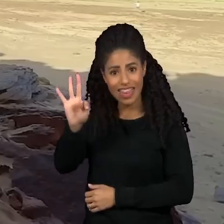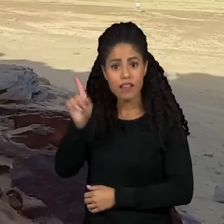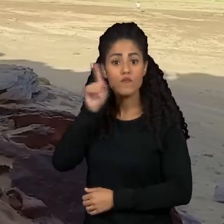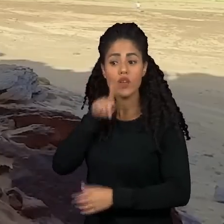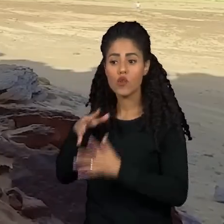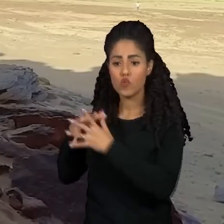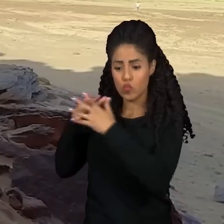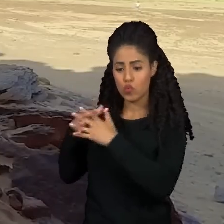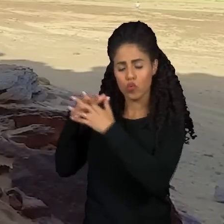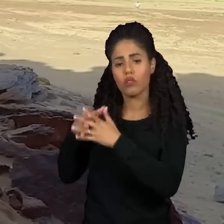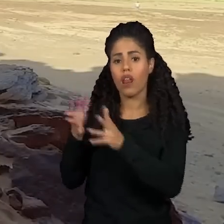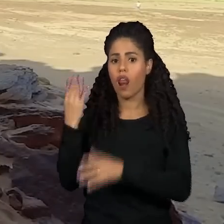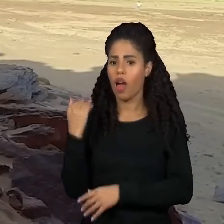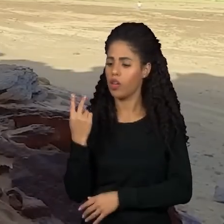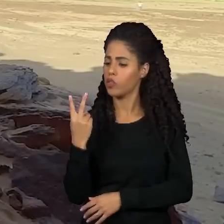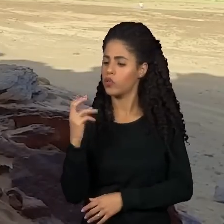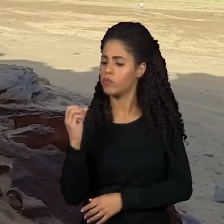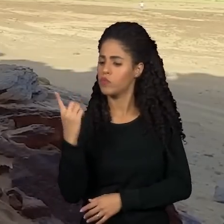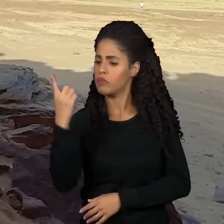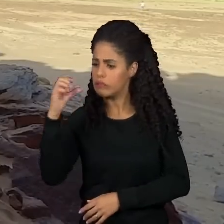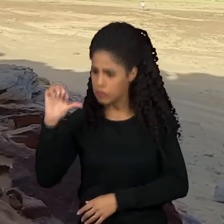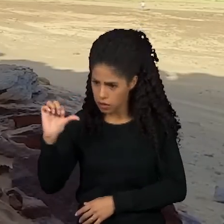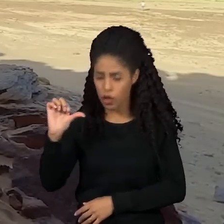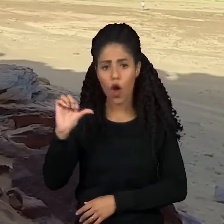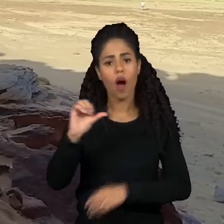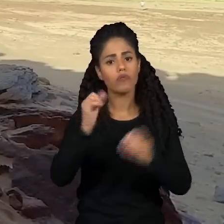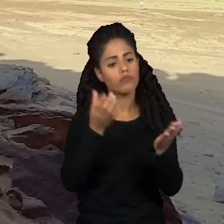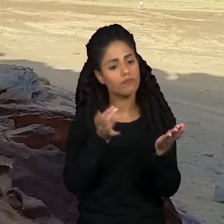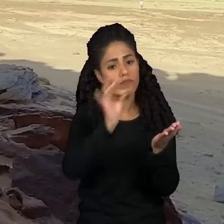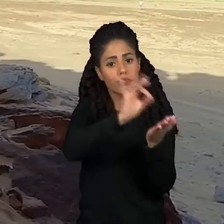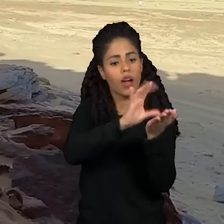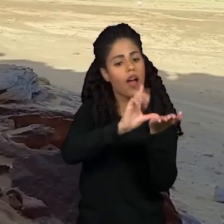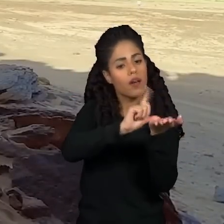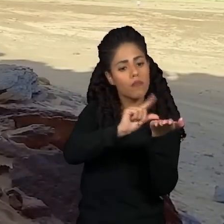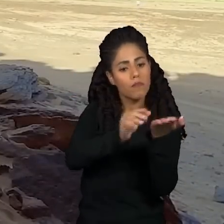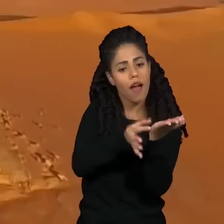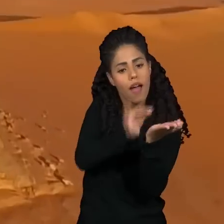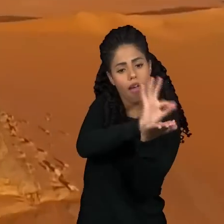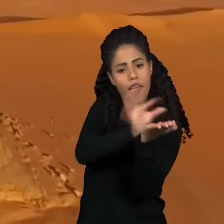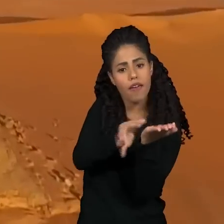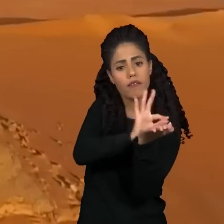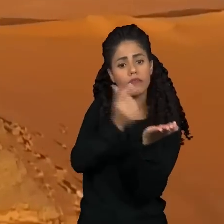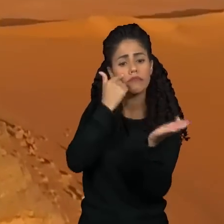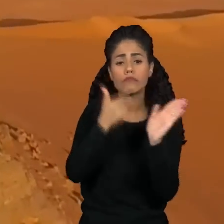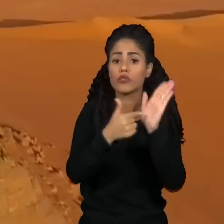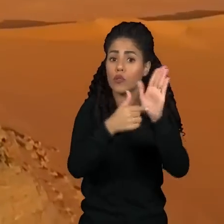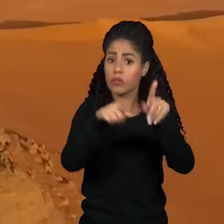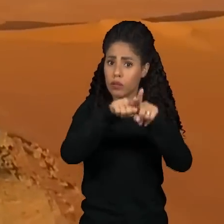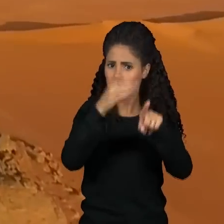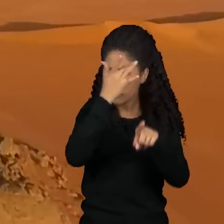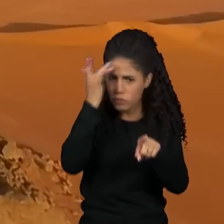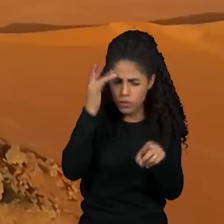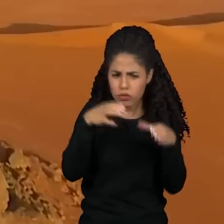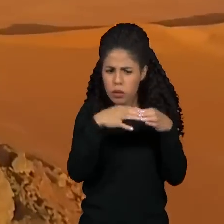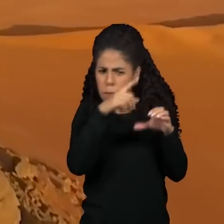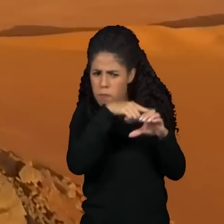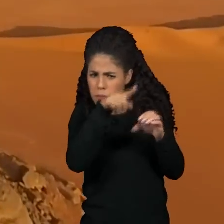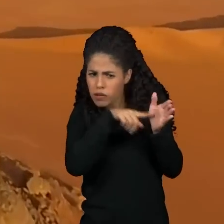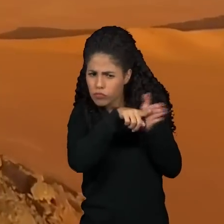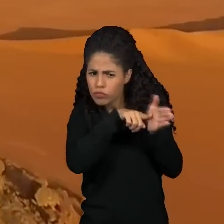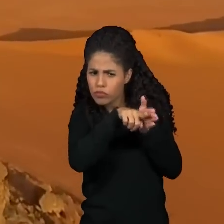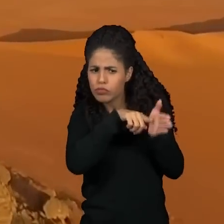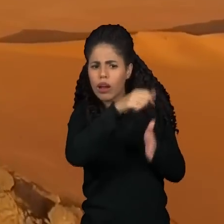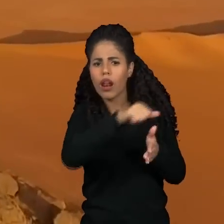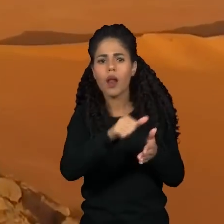de 2019, publicado na revista Science Advances. Segundo os pesquisadores, a análise